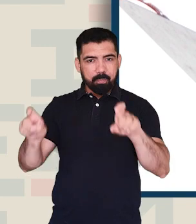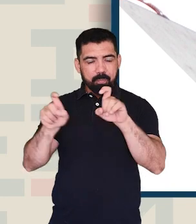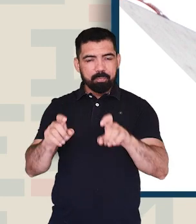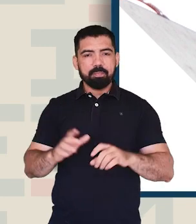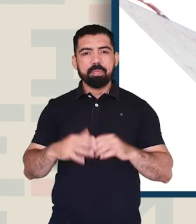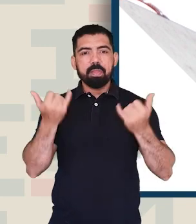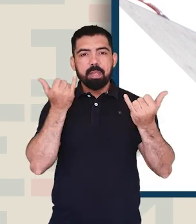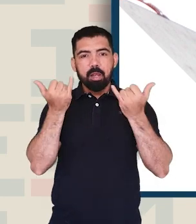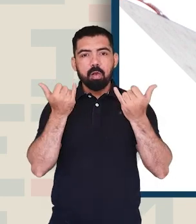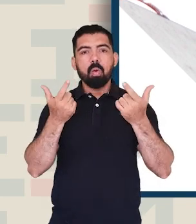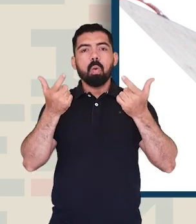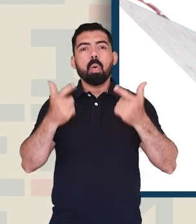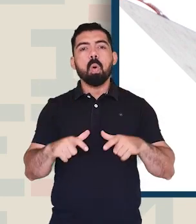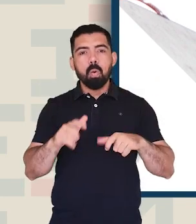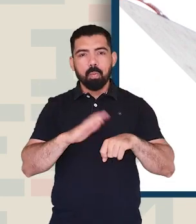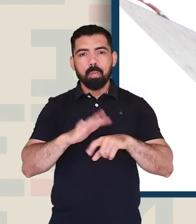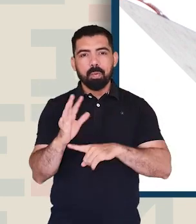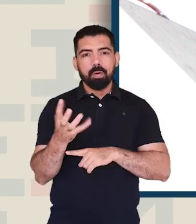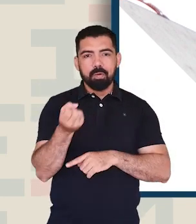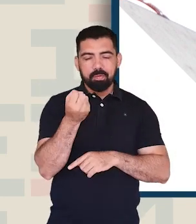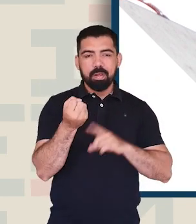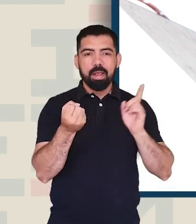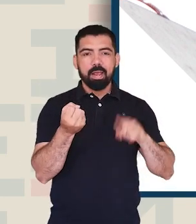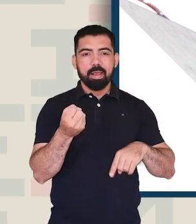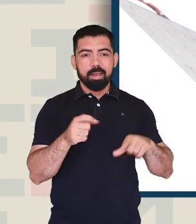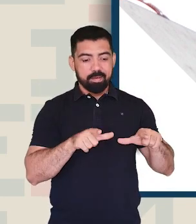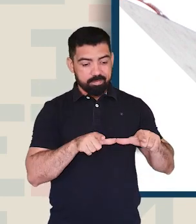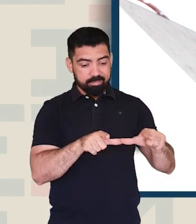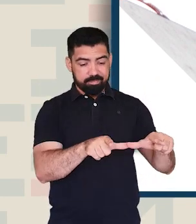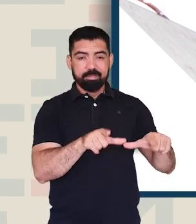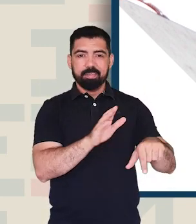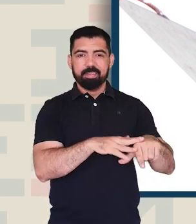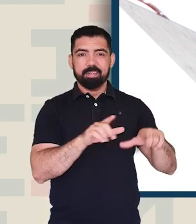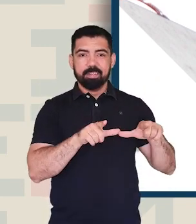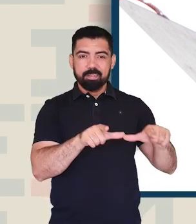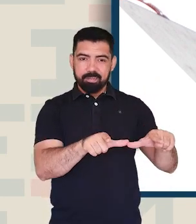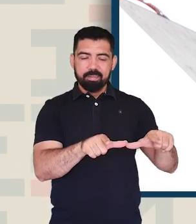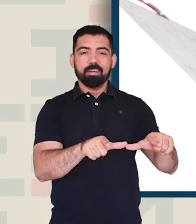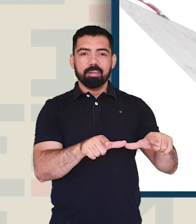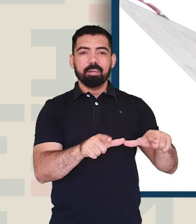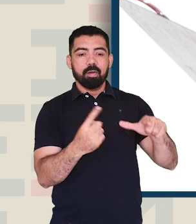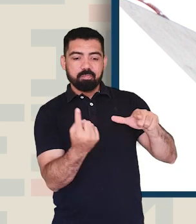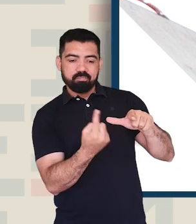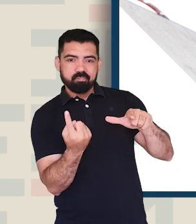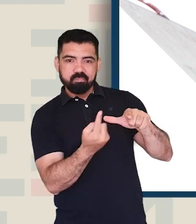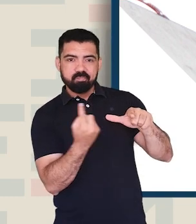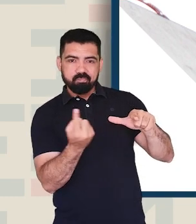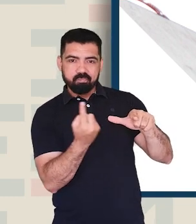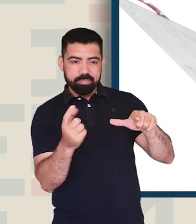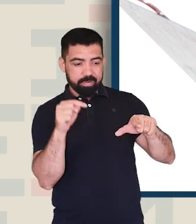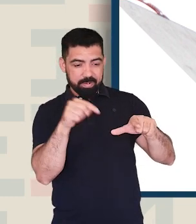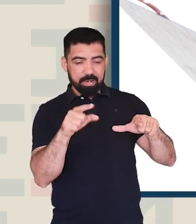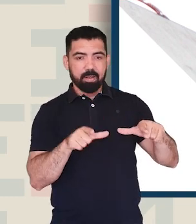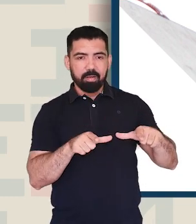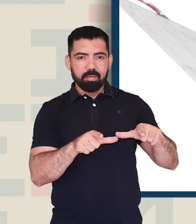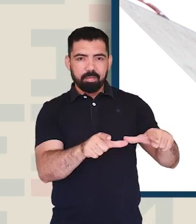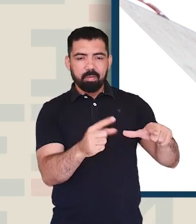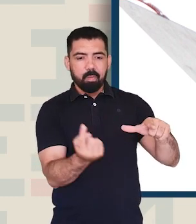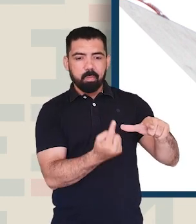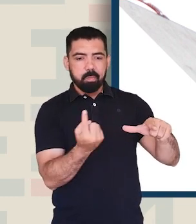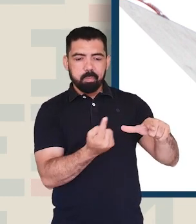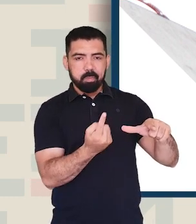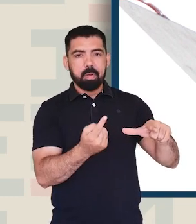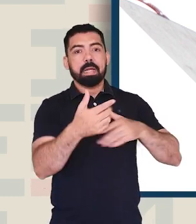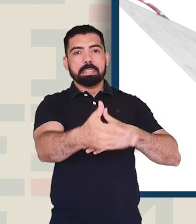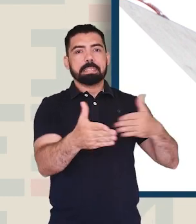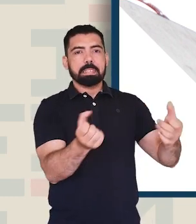as informações eram gravadas em fitas, umas fitas de rolo enormes, né, que ficavam nas